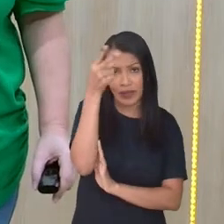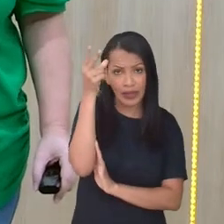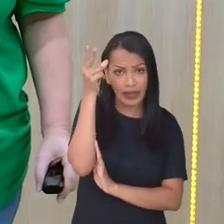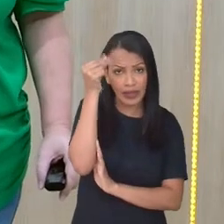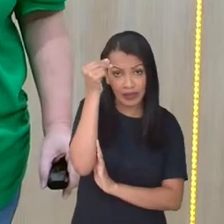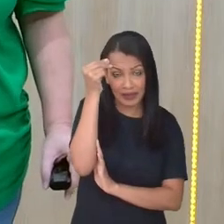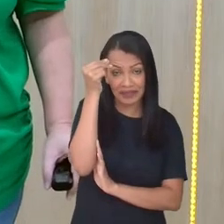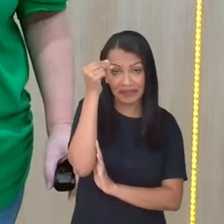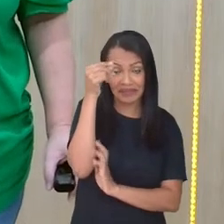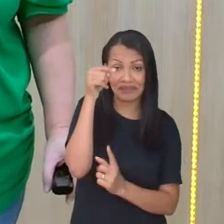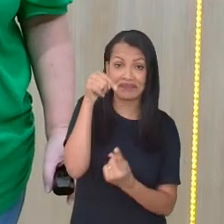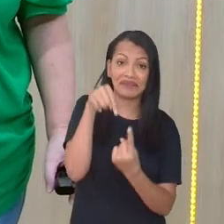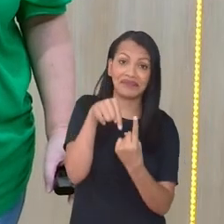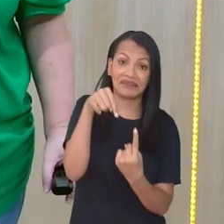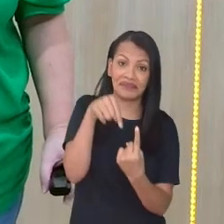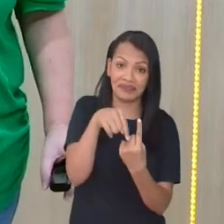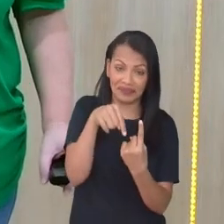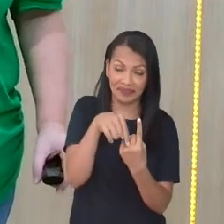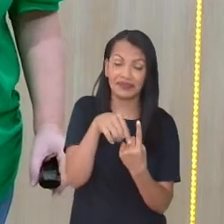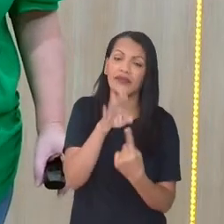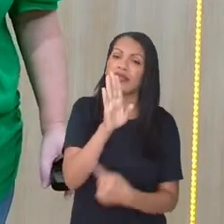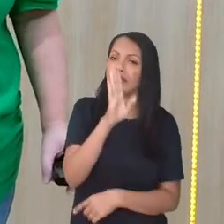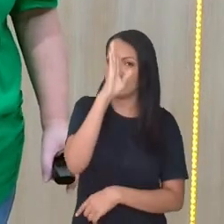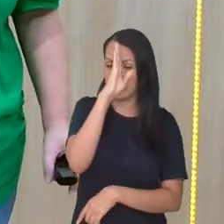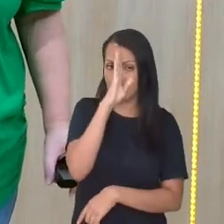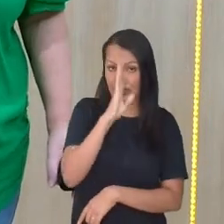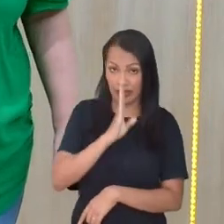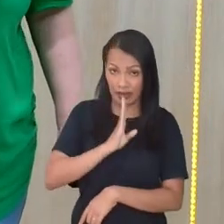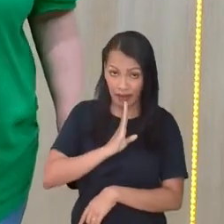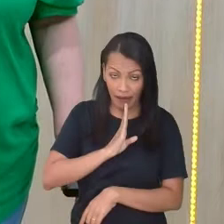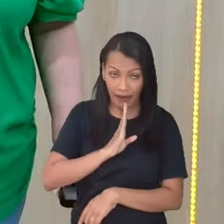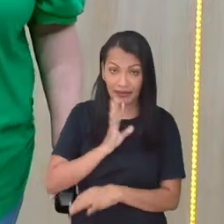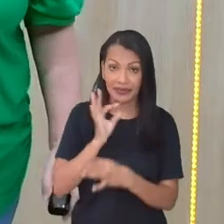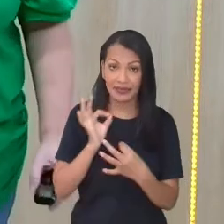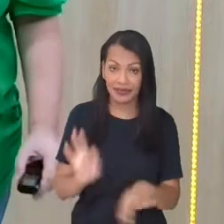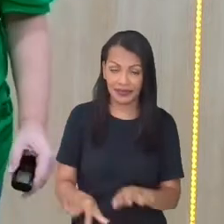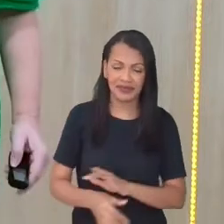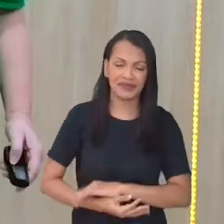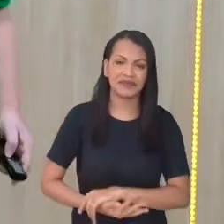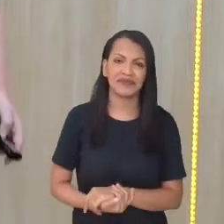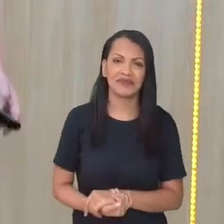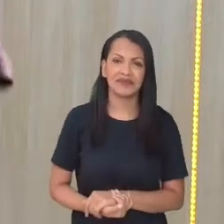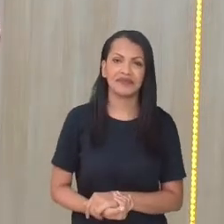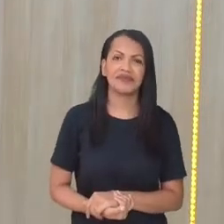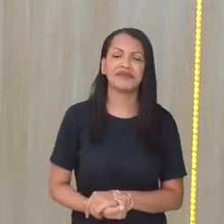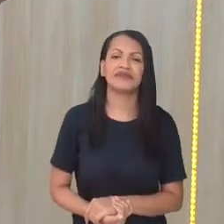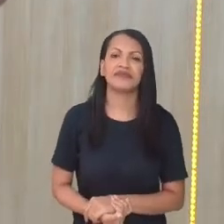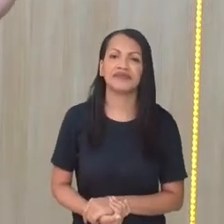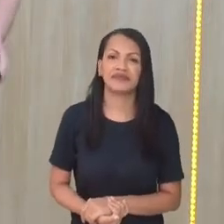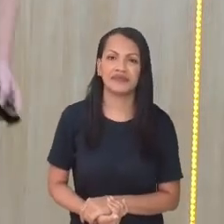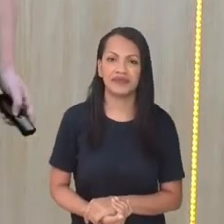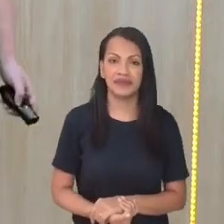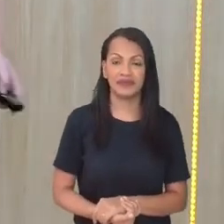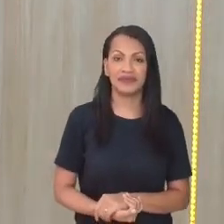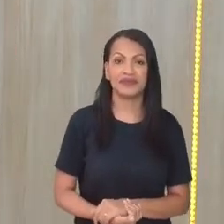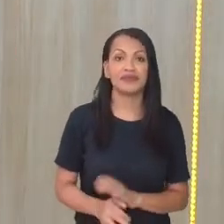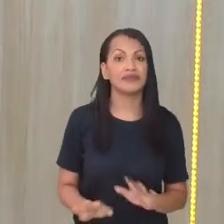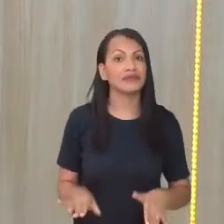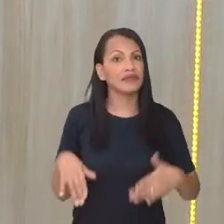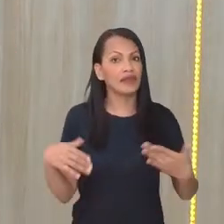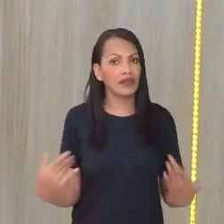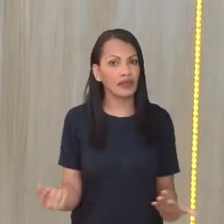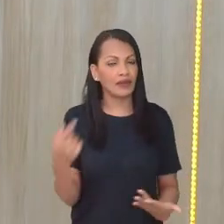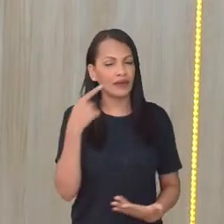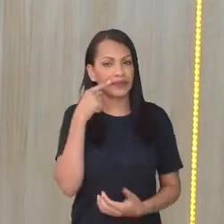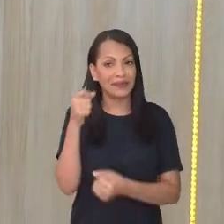fornecem a internet para vocês, naquele aplicativo, a Prefeitura Municipal do Recife. Bom, e